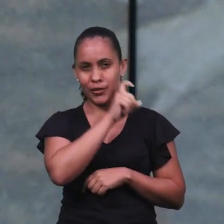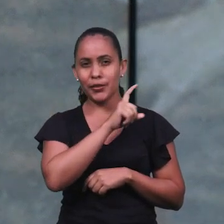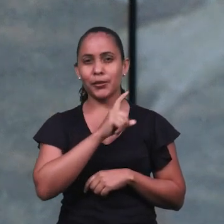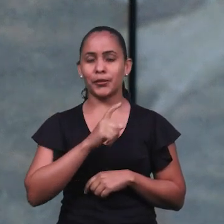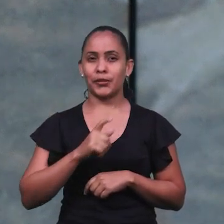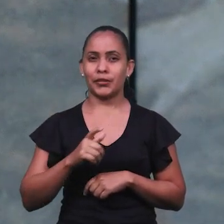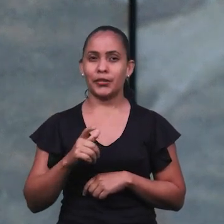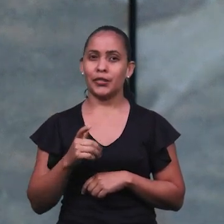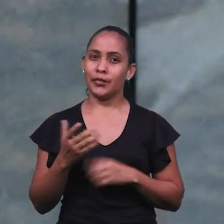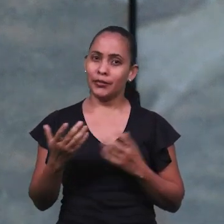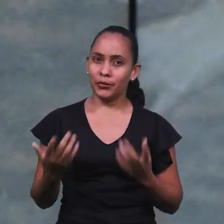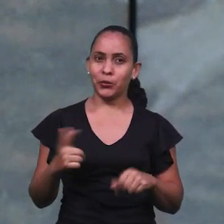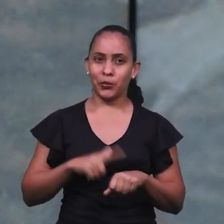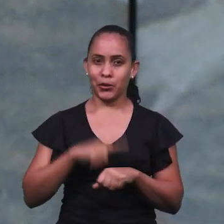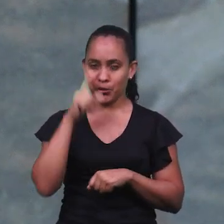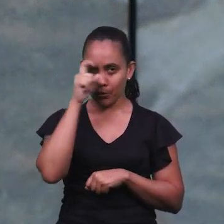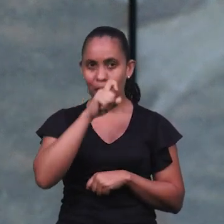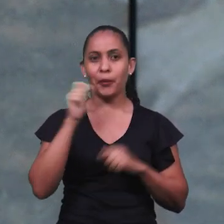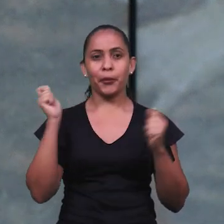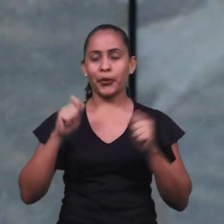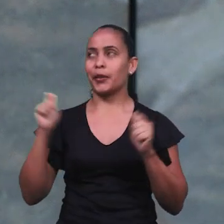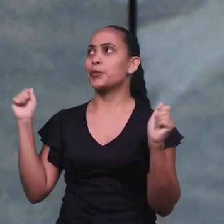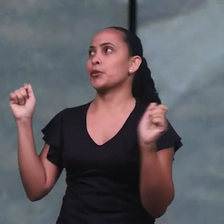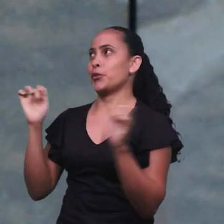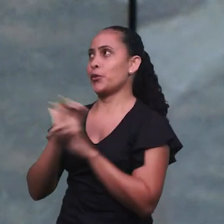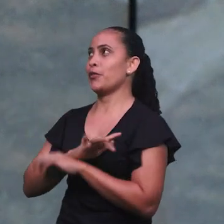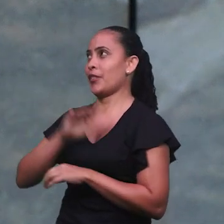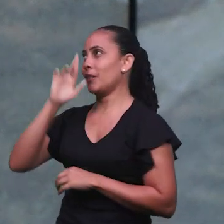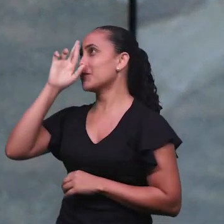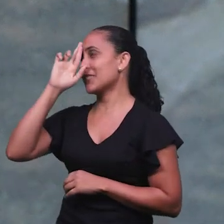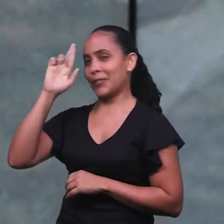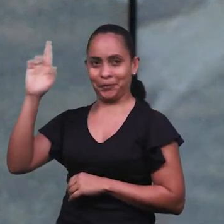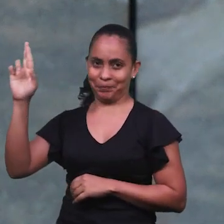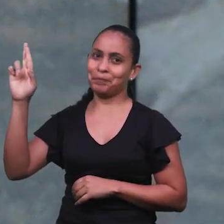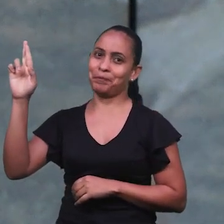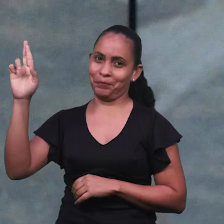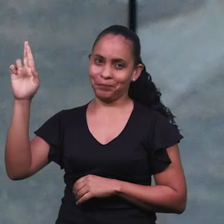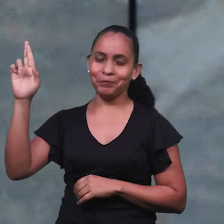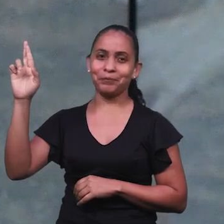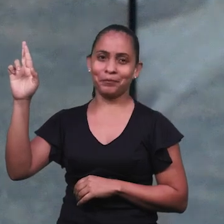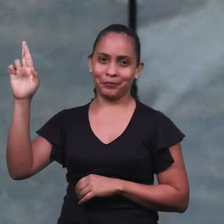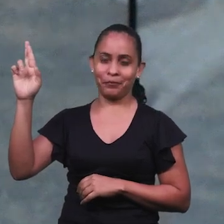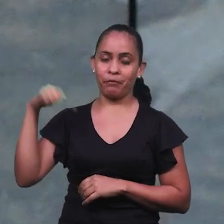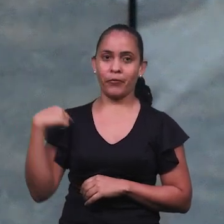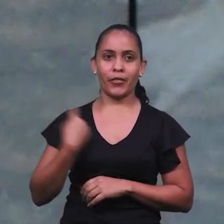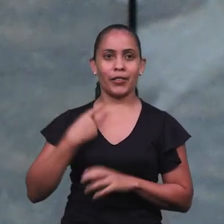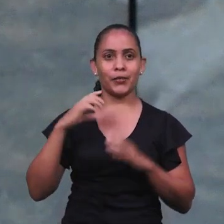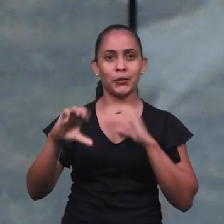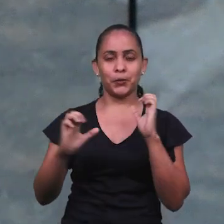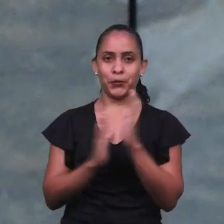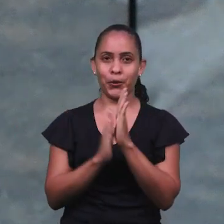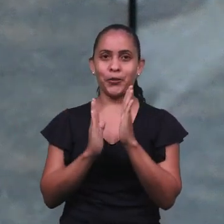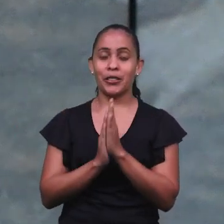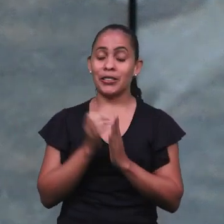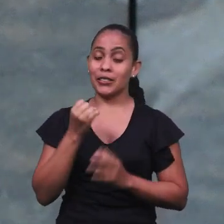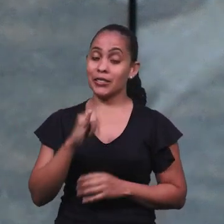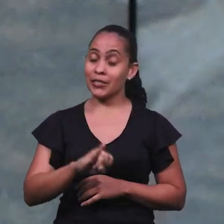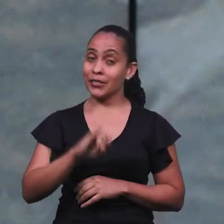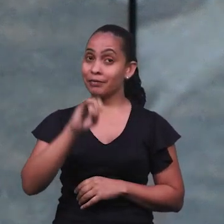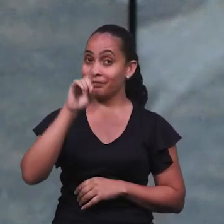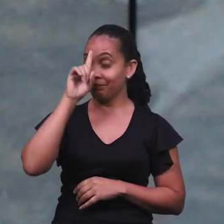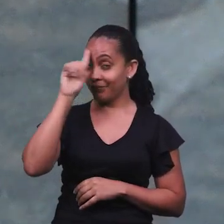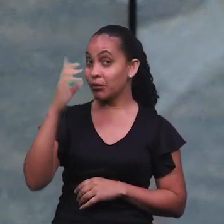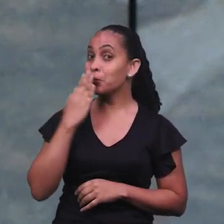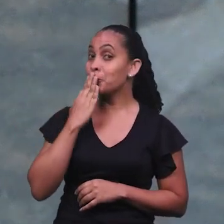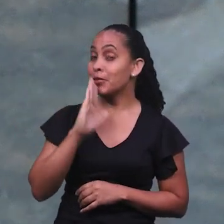vida, até neles, nós podemos glorificar ao Senhor. E eu costumo dizer, se o Senhor... E tem um louvor que nós cantamos que fala sobre isso. Se Deus prometeu, vai se